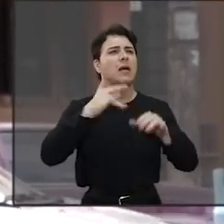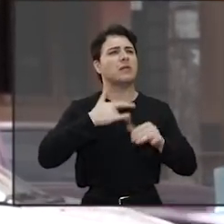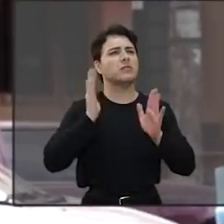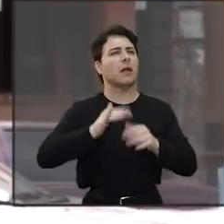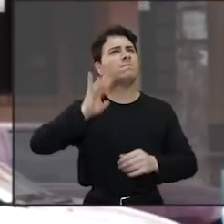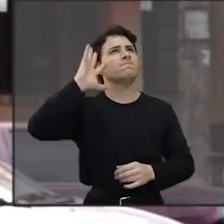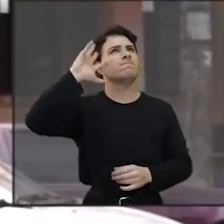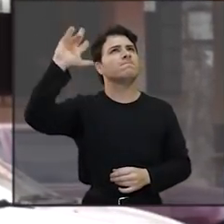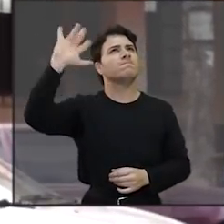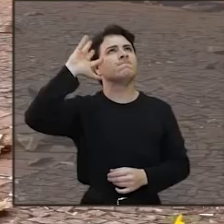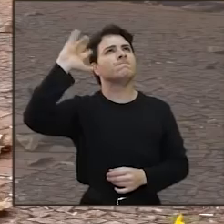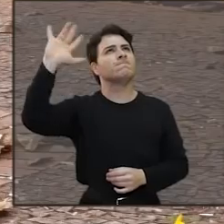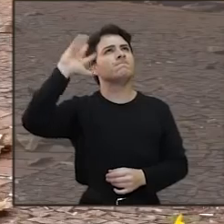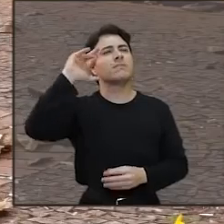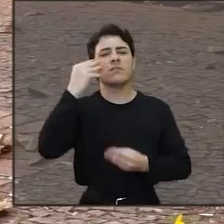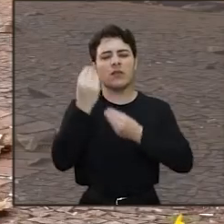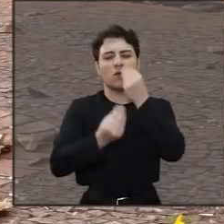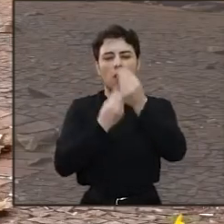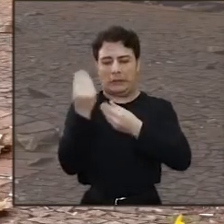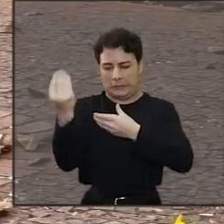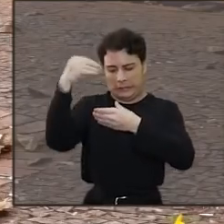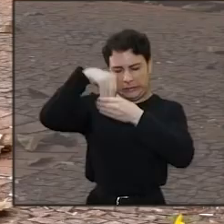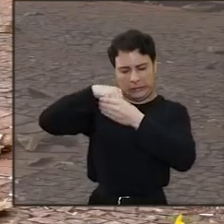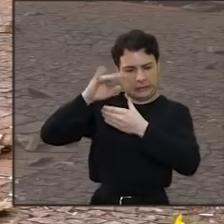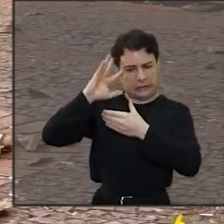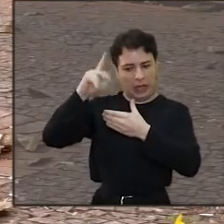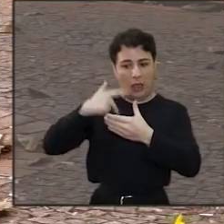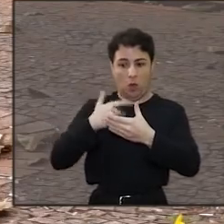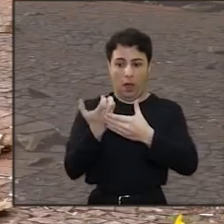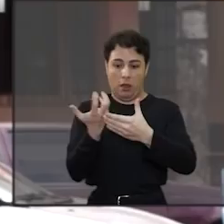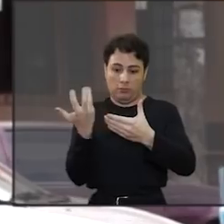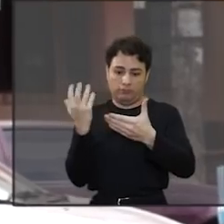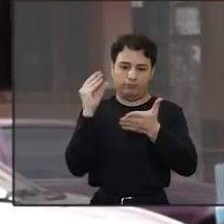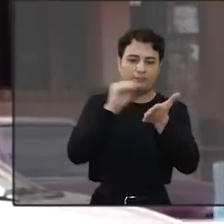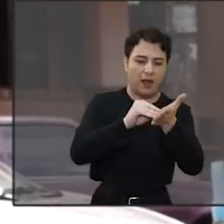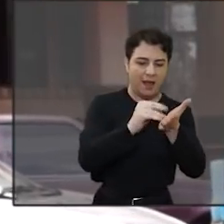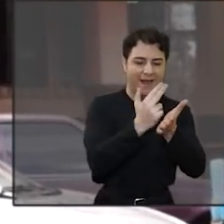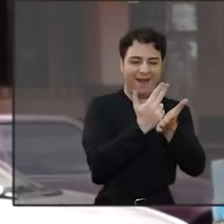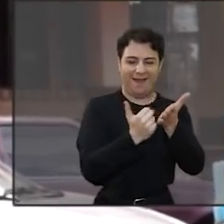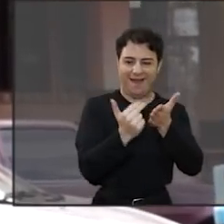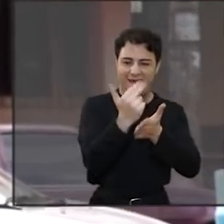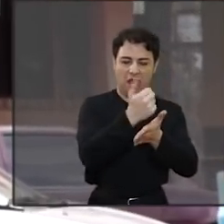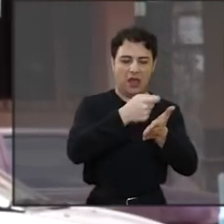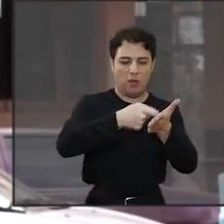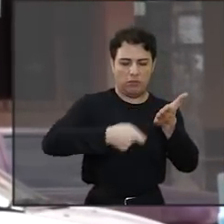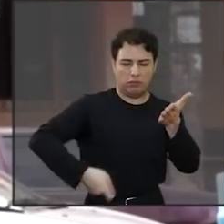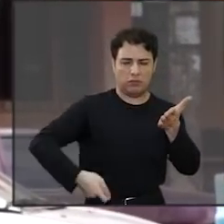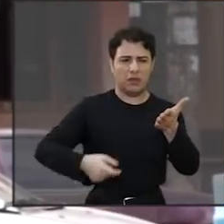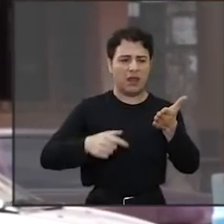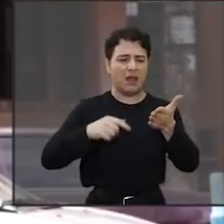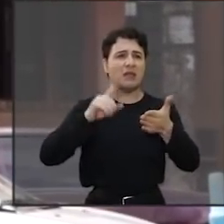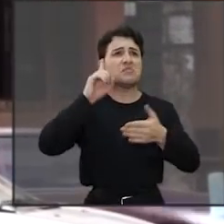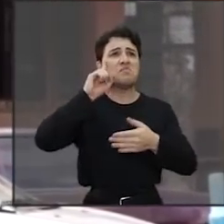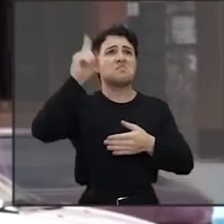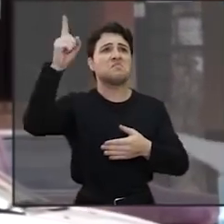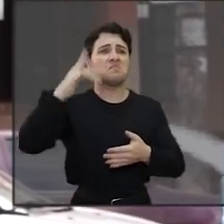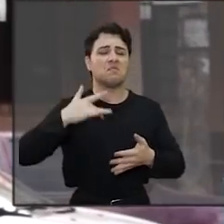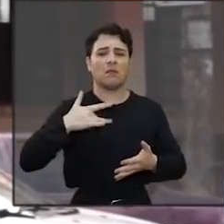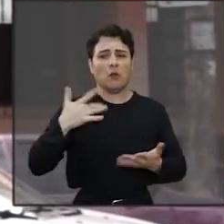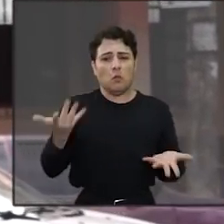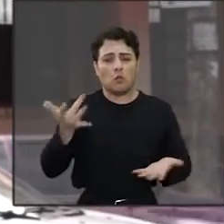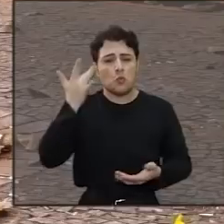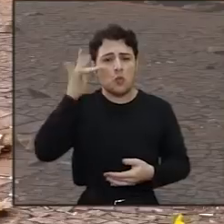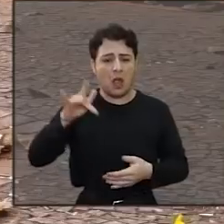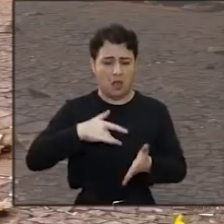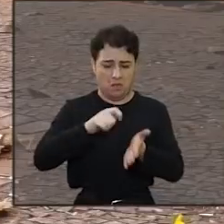com o cara, eu tô com a imagem do cara, capenga, capinga, na minha cabeça, eu quero fazer isso com a minha mão depois. Eu não sei até quando que eu vou fazer